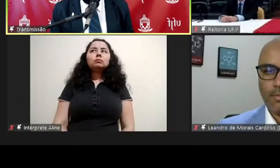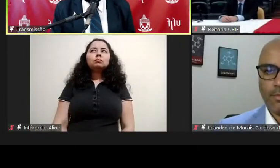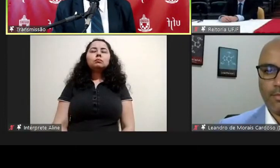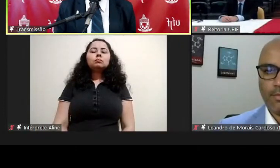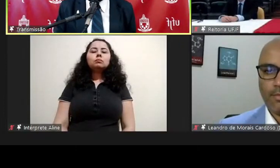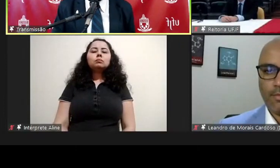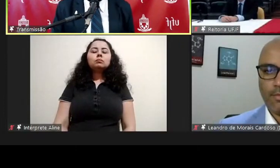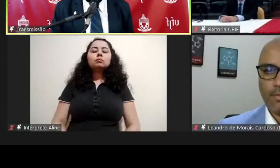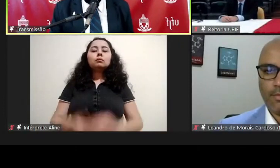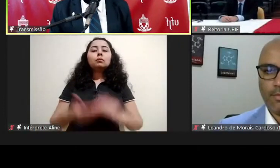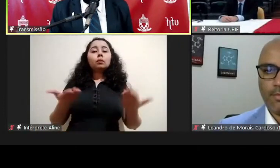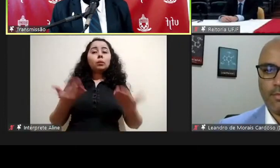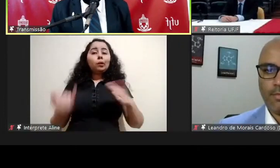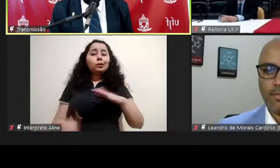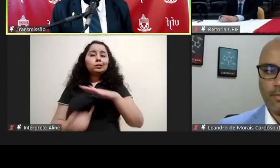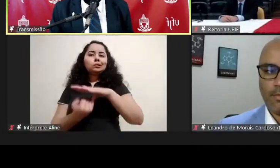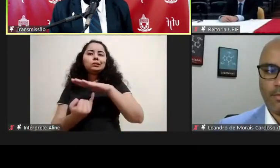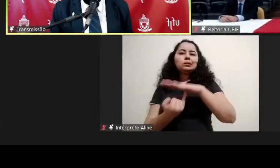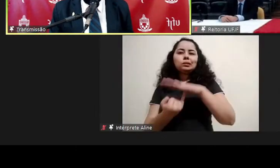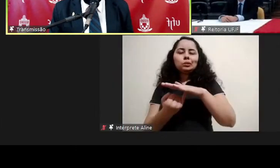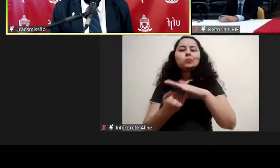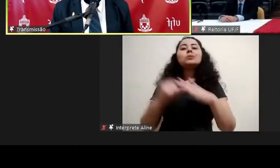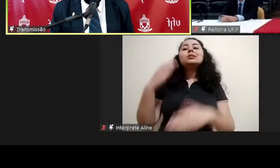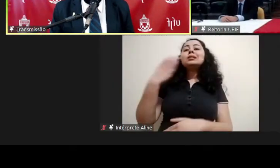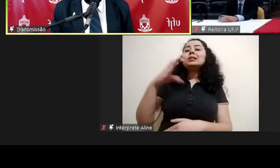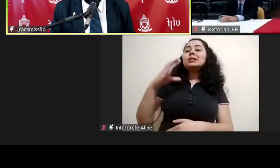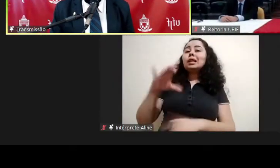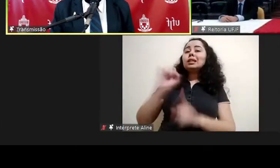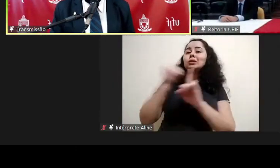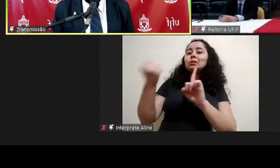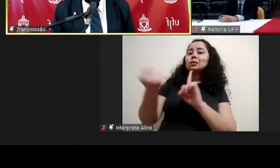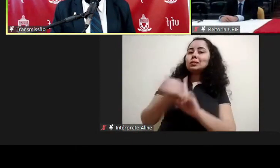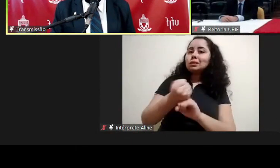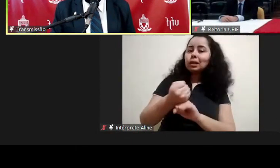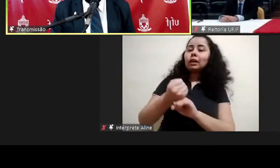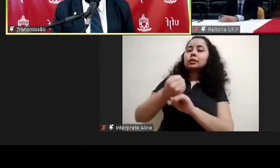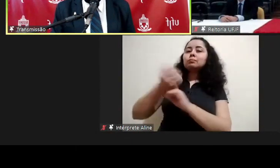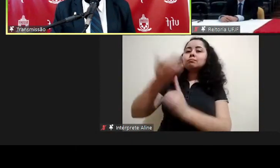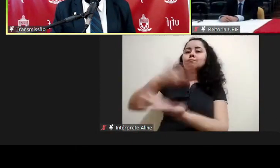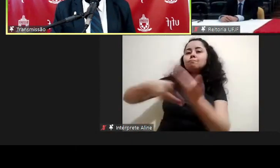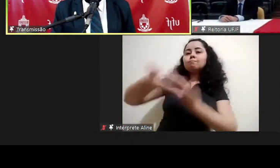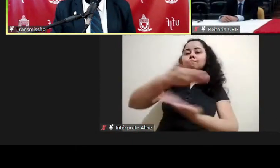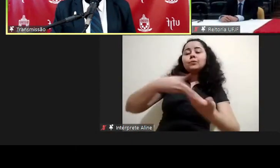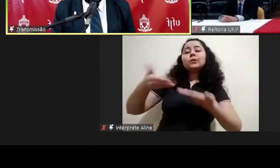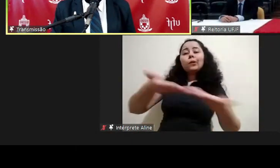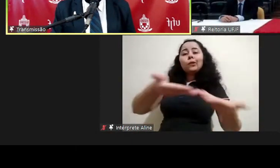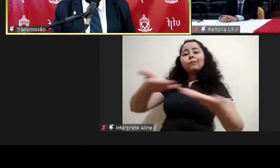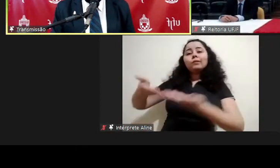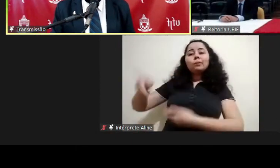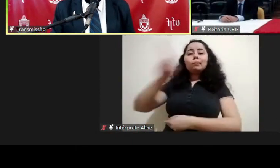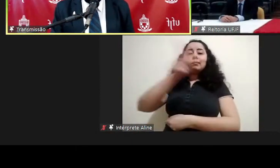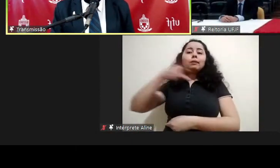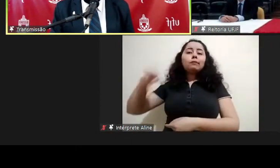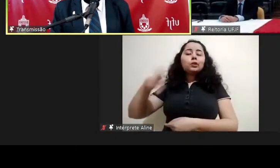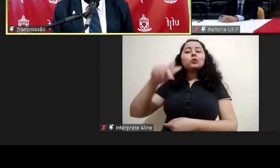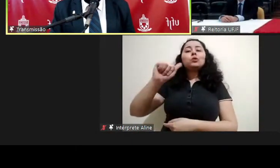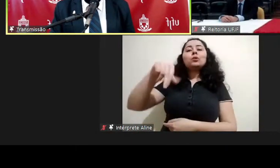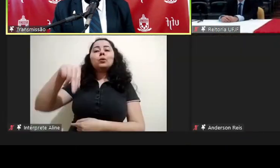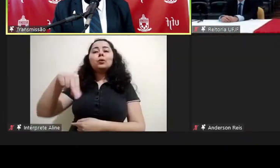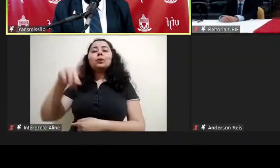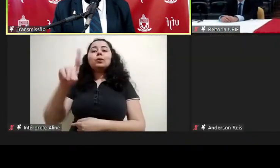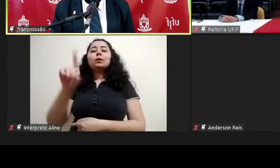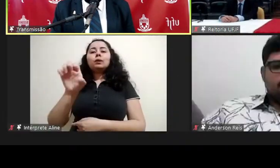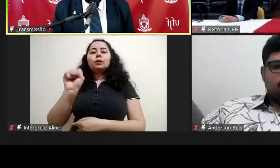Instituto de Ciências Sociais Aplicadas. Convidamos o diretor em exercício do Instituto, professor Anderson de Oliveira Reis,